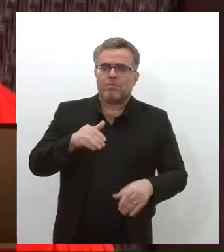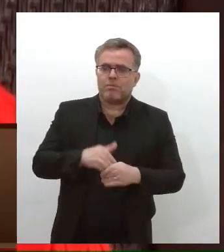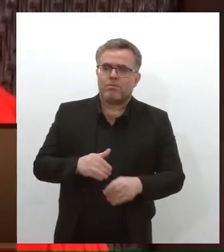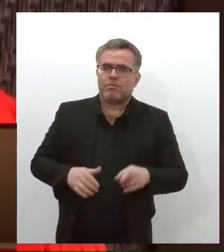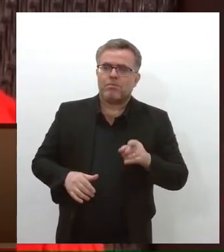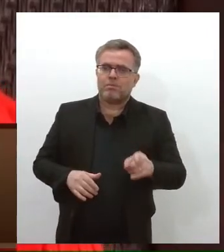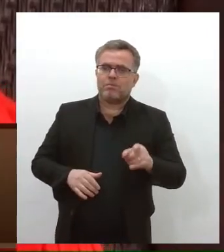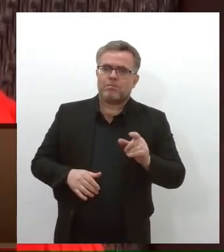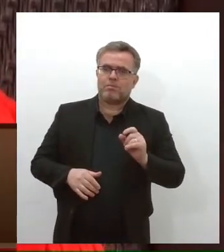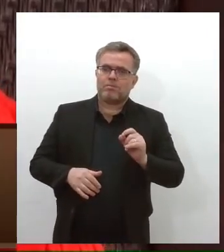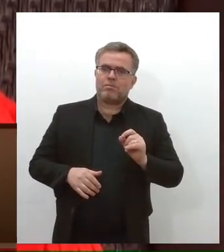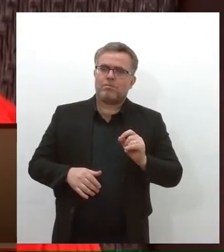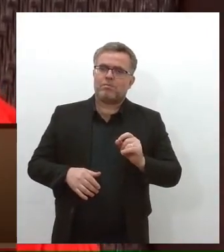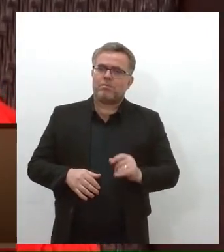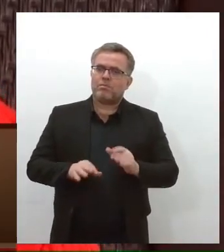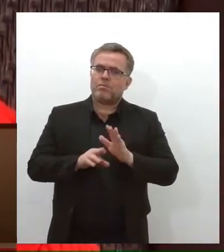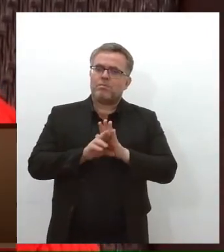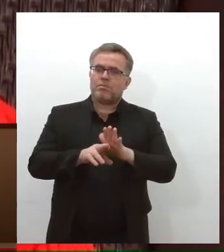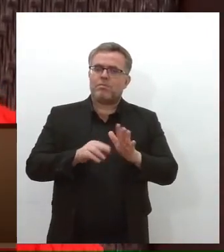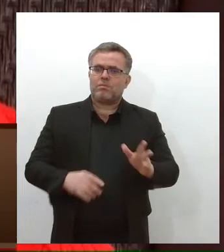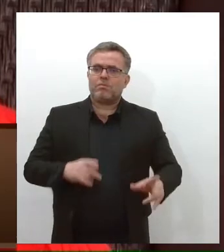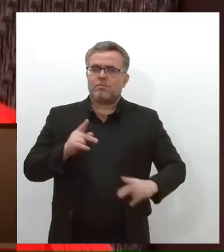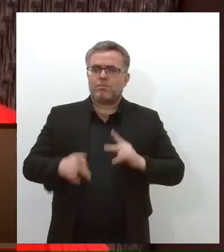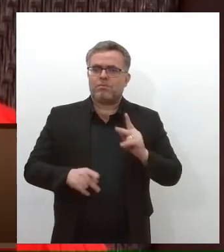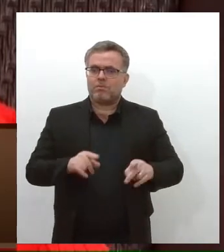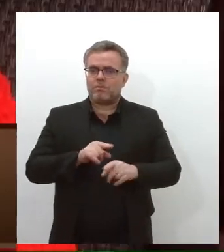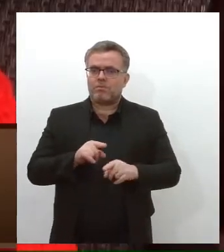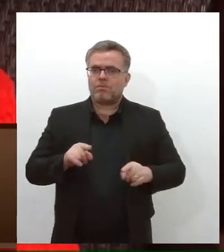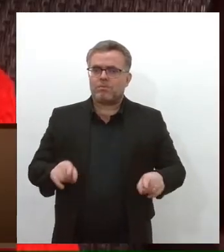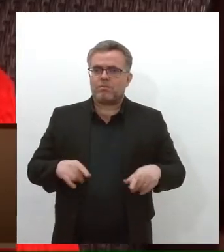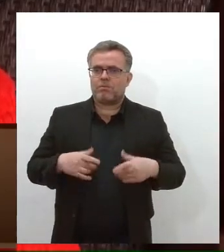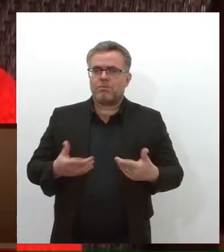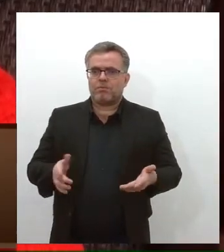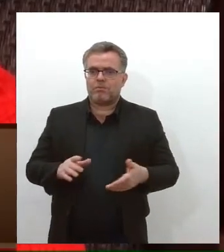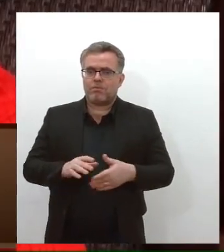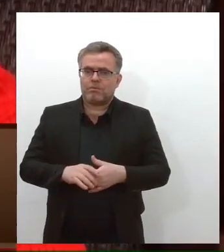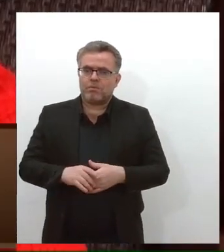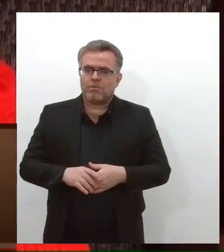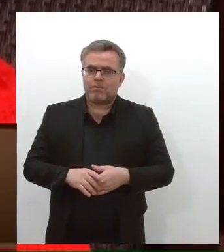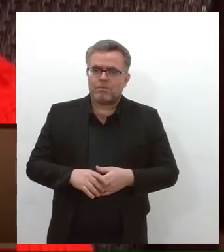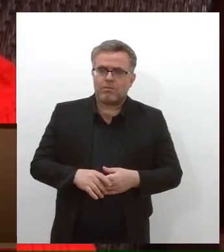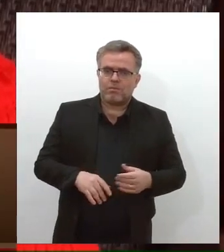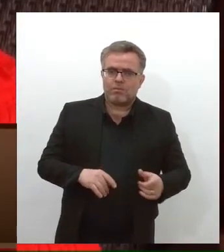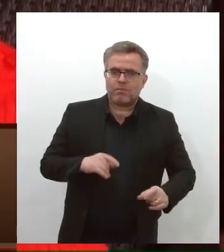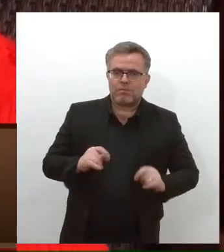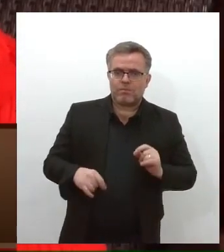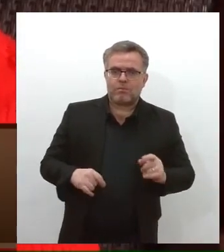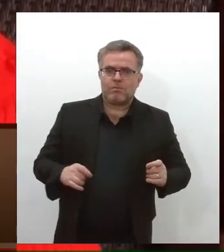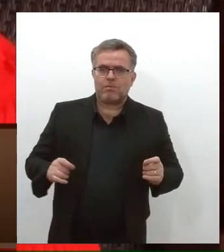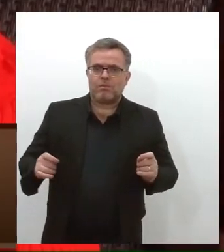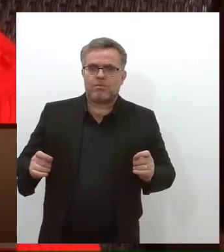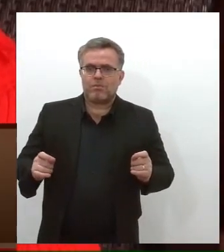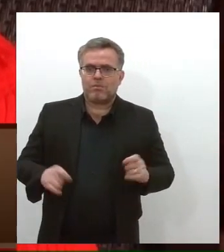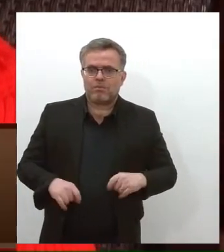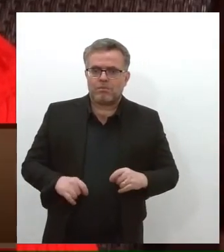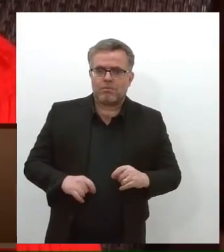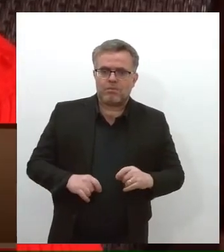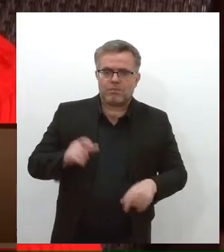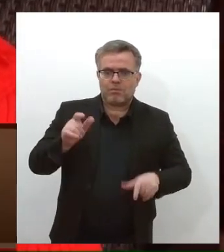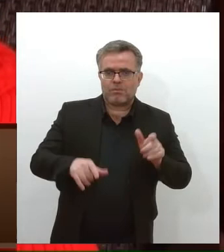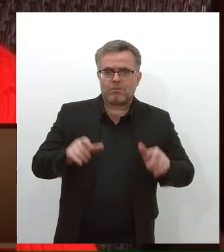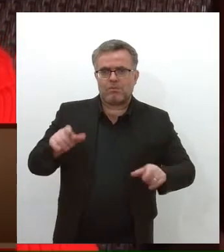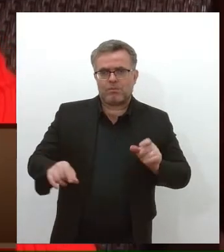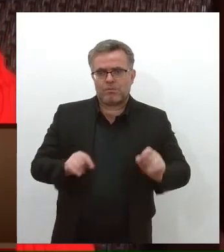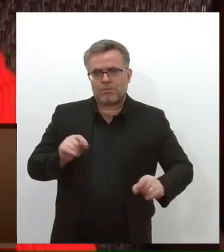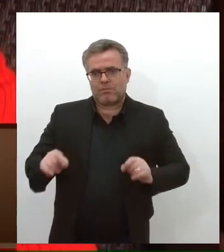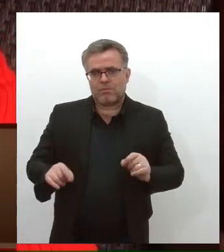representantes da população após o pleito eleitoral. Eu acho que essas pessoas têm um